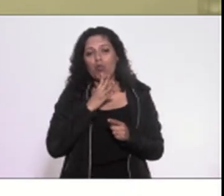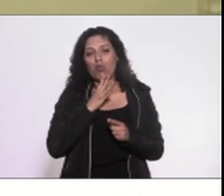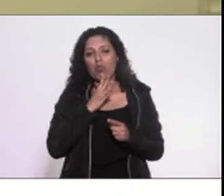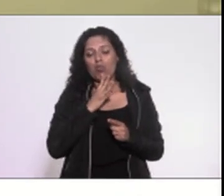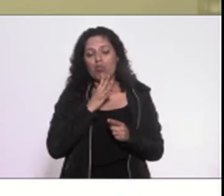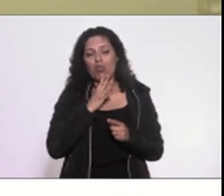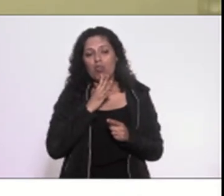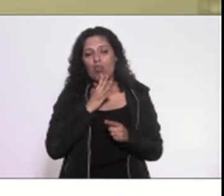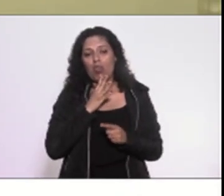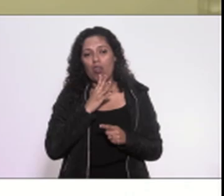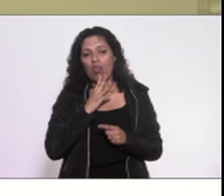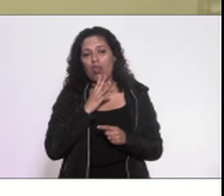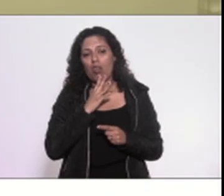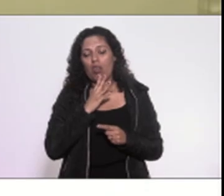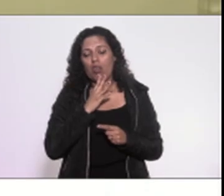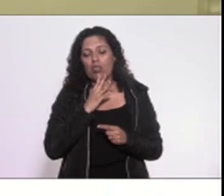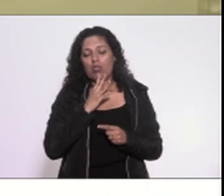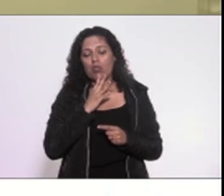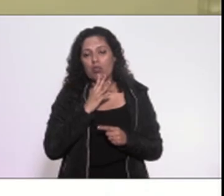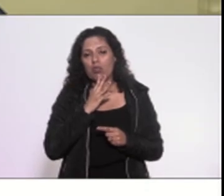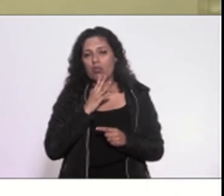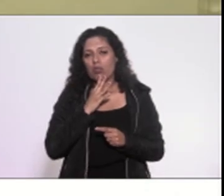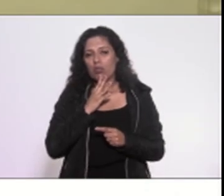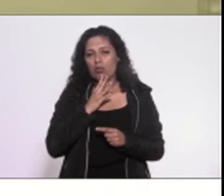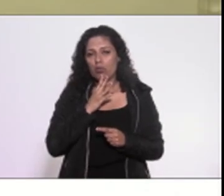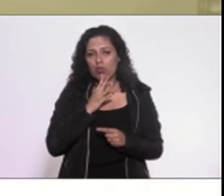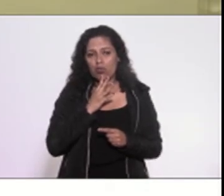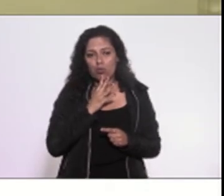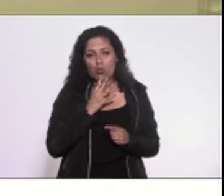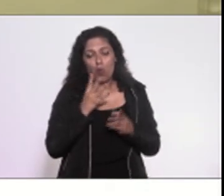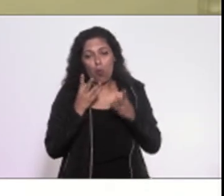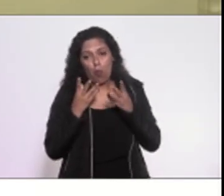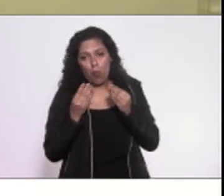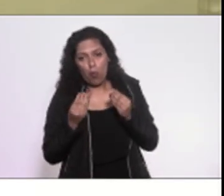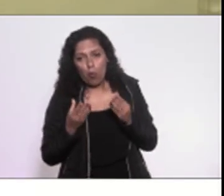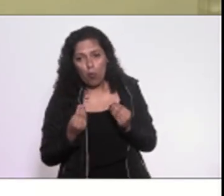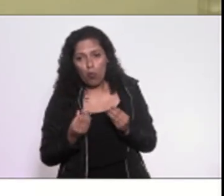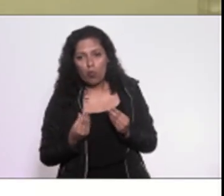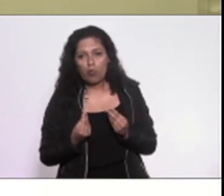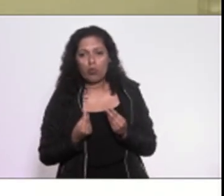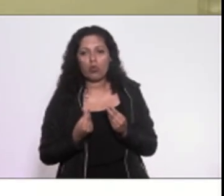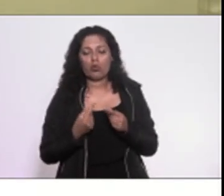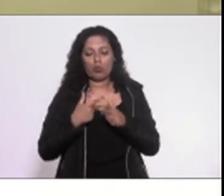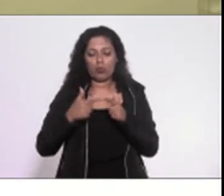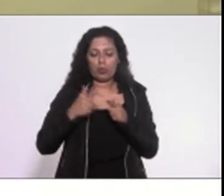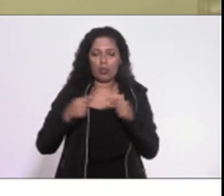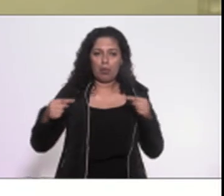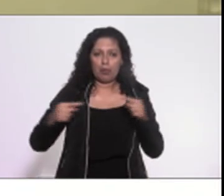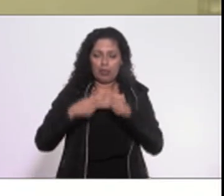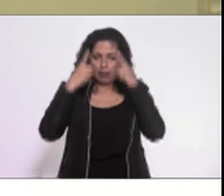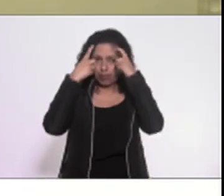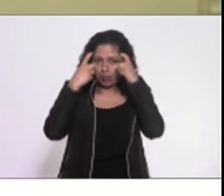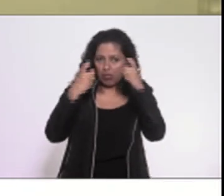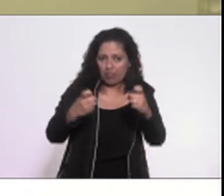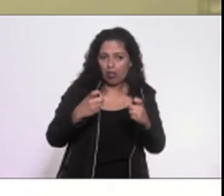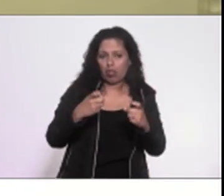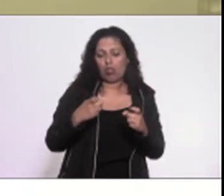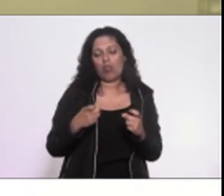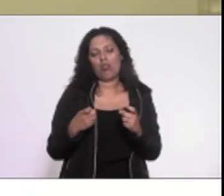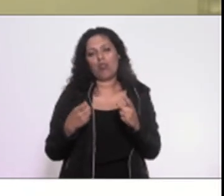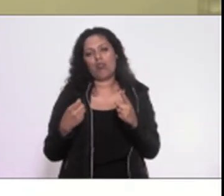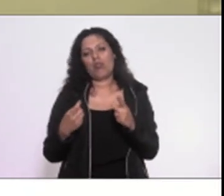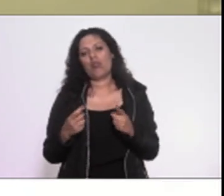é a experiência de alguém que poderia ter passado por algo parecido, obviamente,